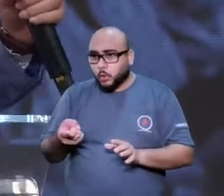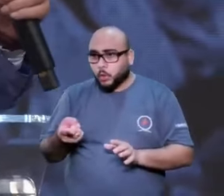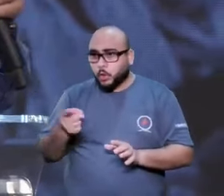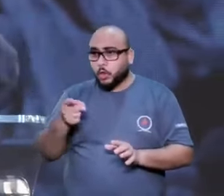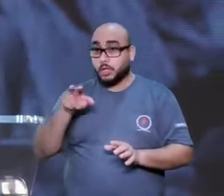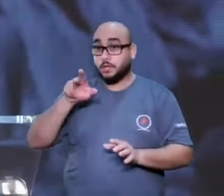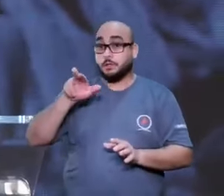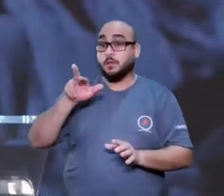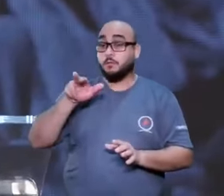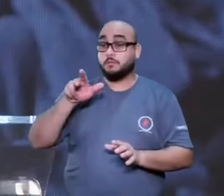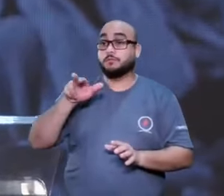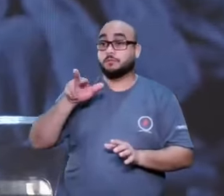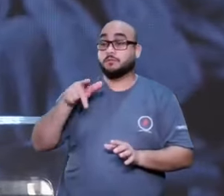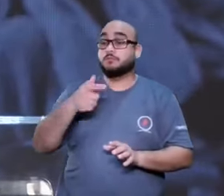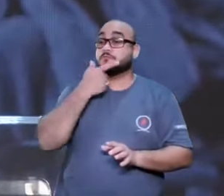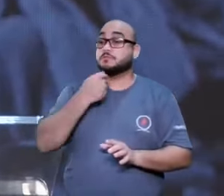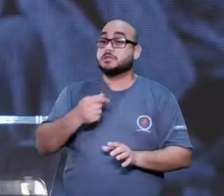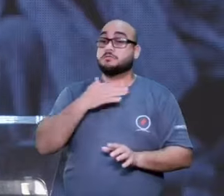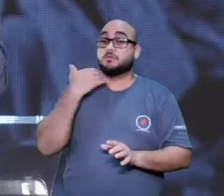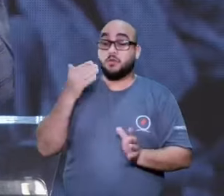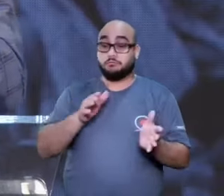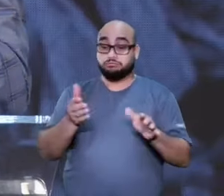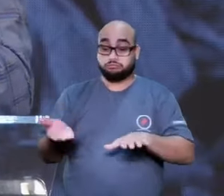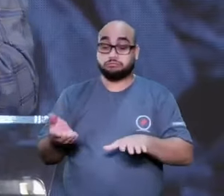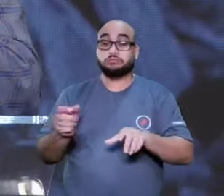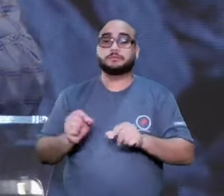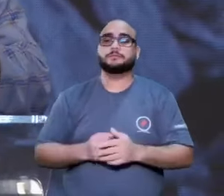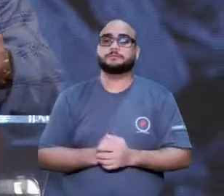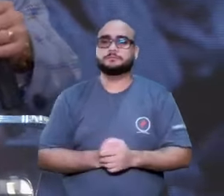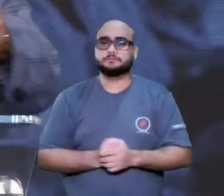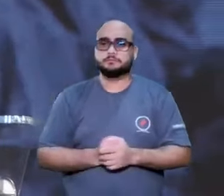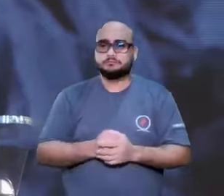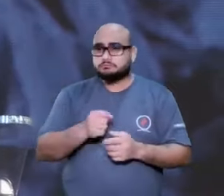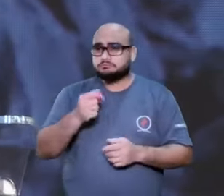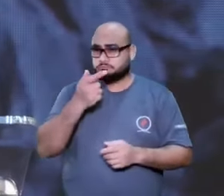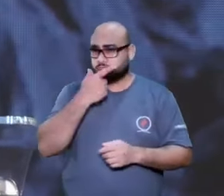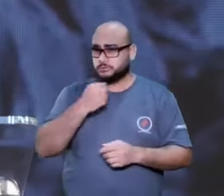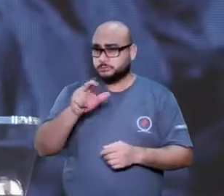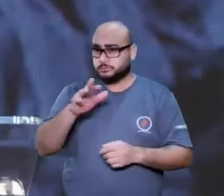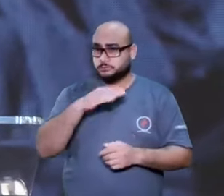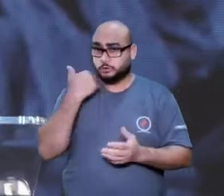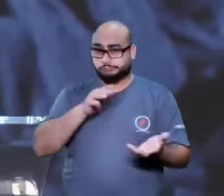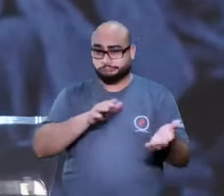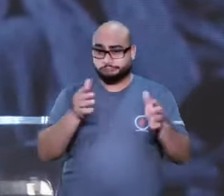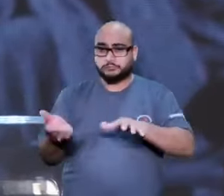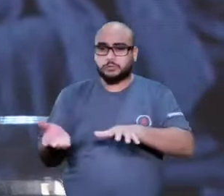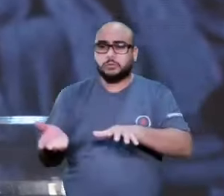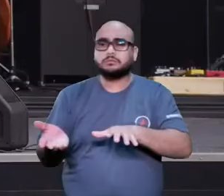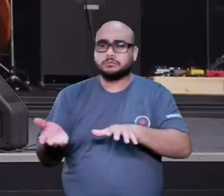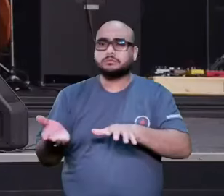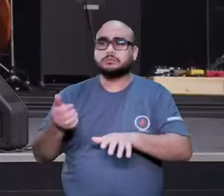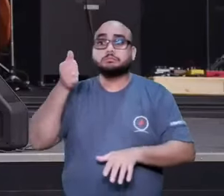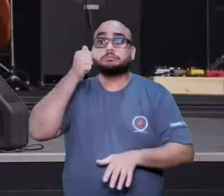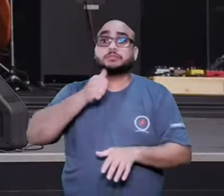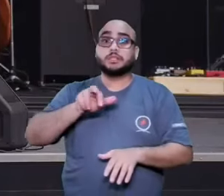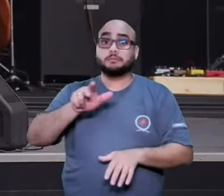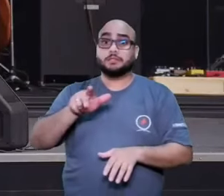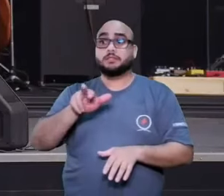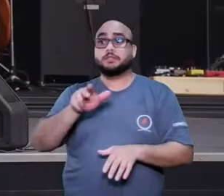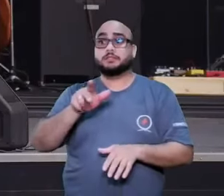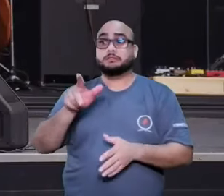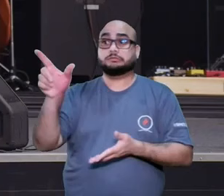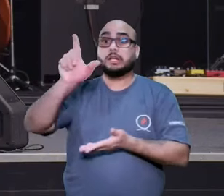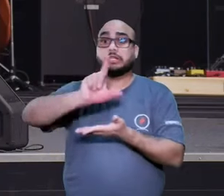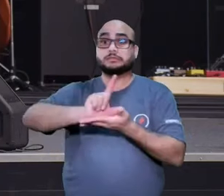deixa eu parar um pouco nisso aqui irmã do defunto o evangelista poderia narrar irmã de Lázaro Mas disse